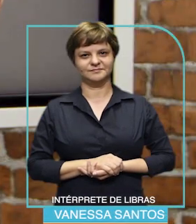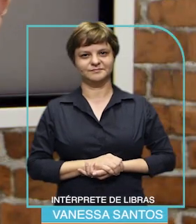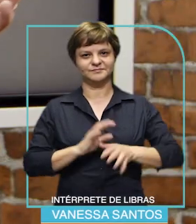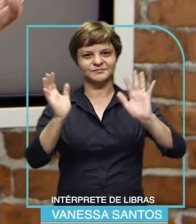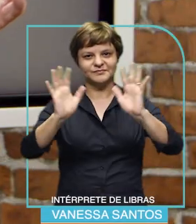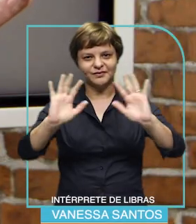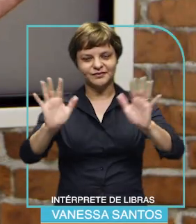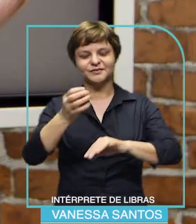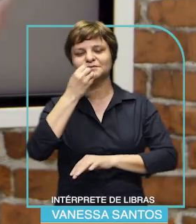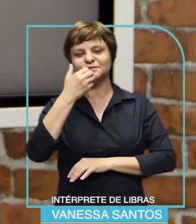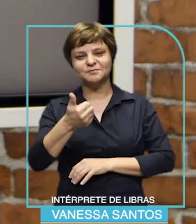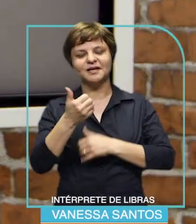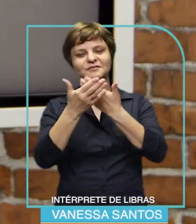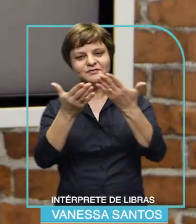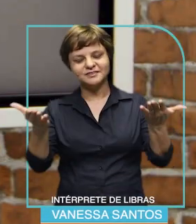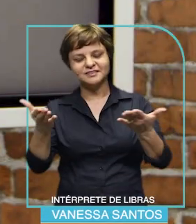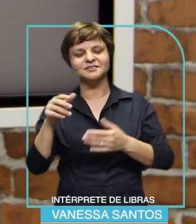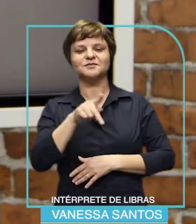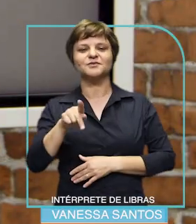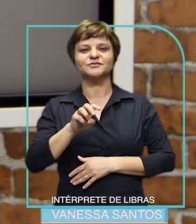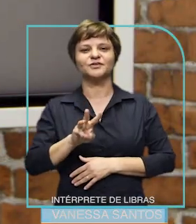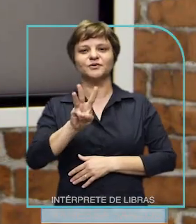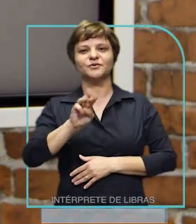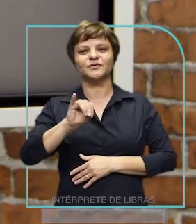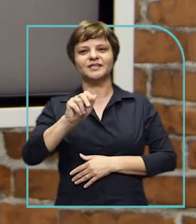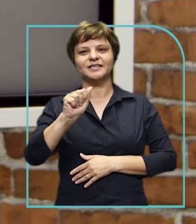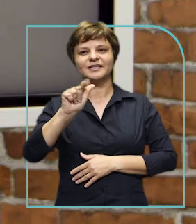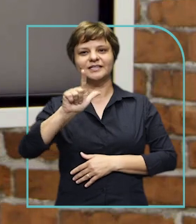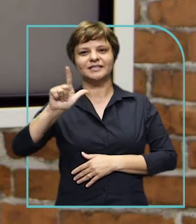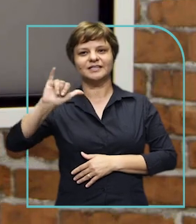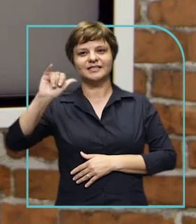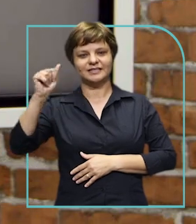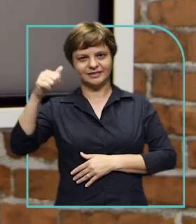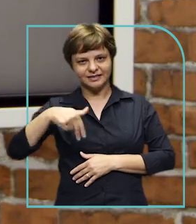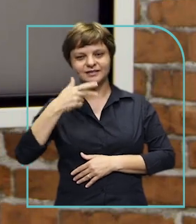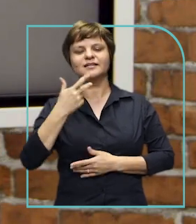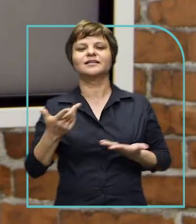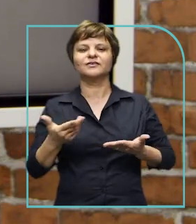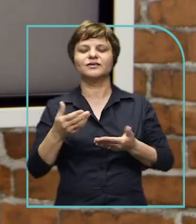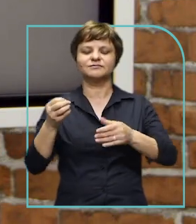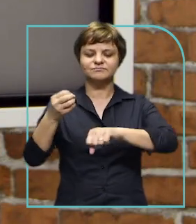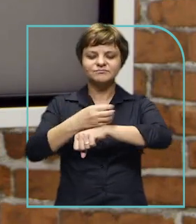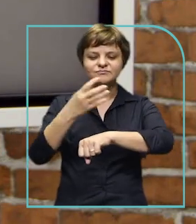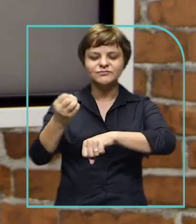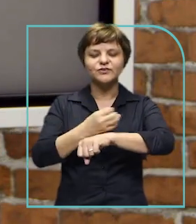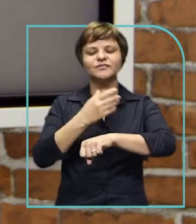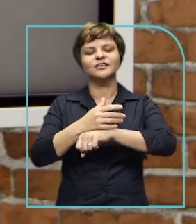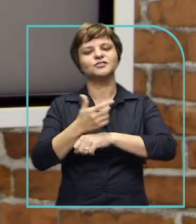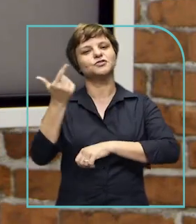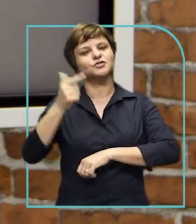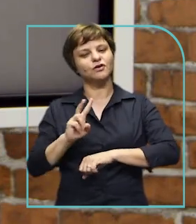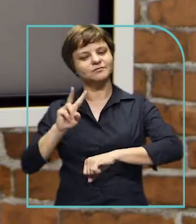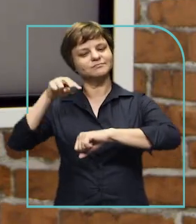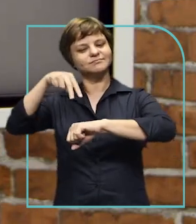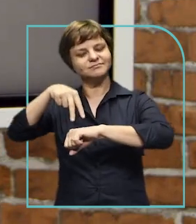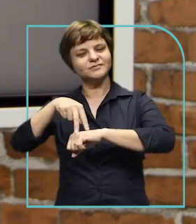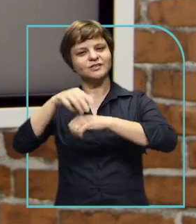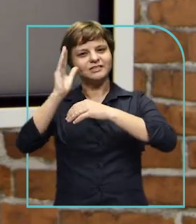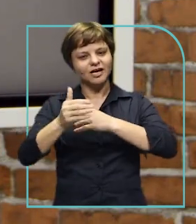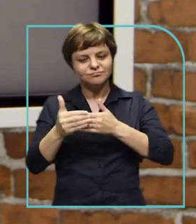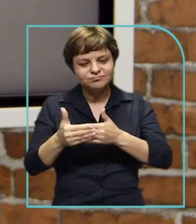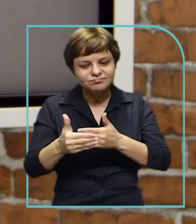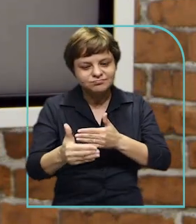Fala galerinha, beleza? Professor William Mantegão aqui de Atualidades, mais uma vez com vocês, agora chegando aqui na